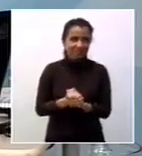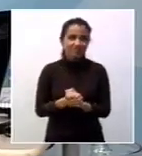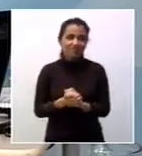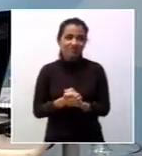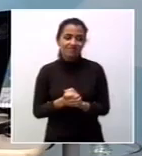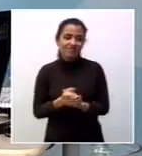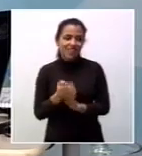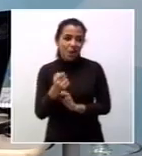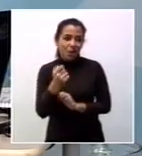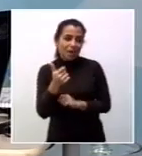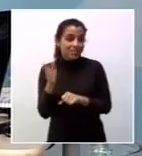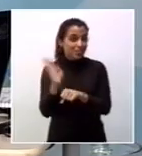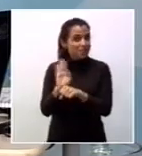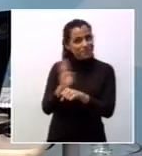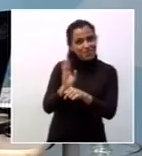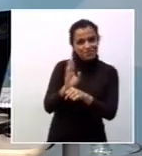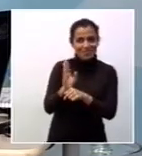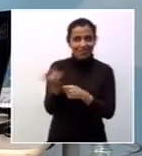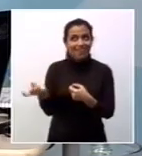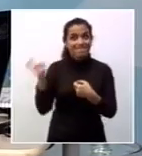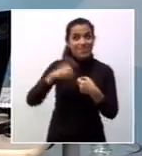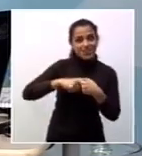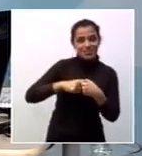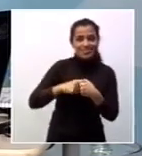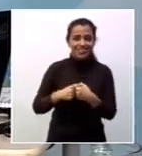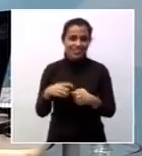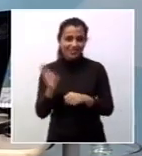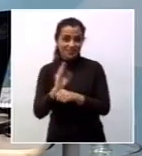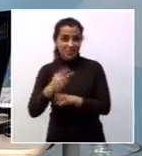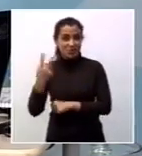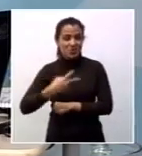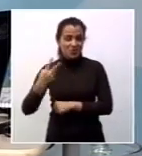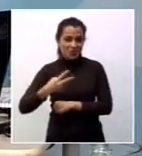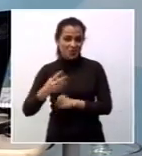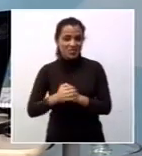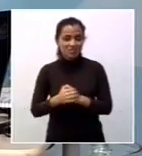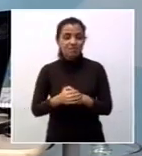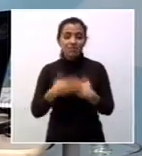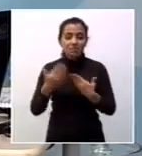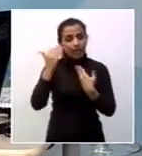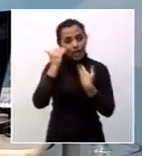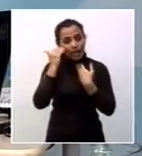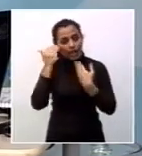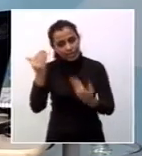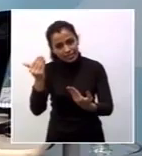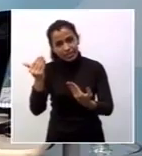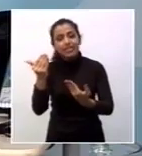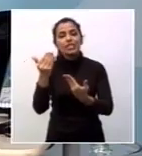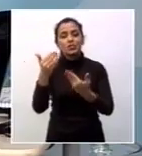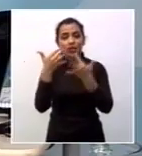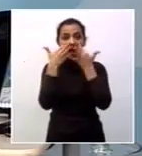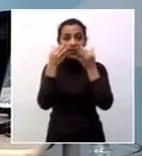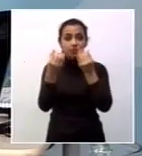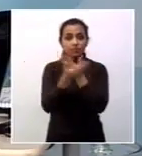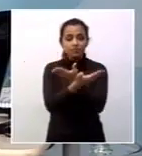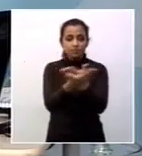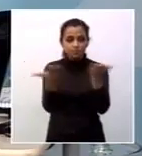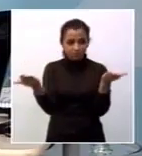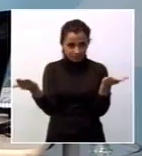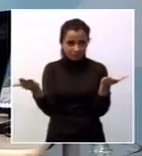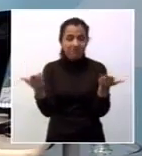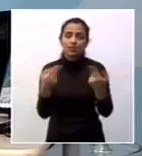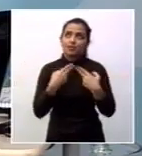como quase um filme, voltaremos. A volta da Juliana e da Fabiana. Agradeço imensamente a atenção de todos vocês,